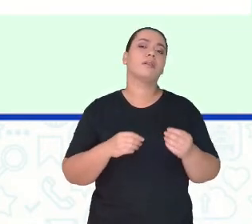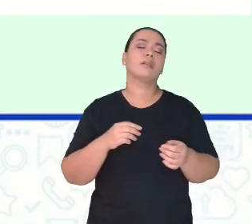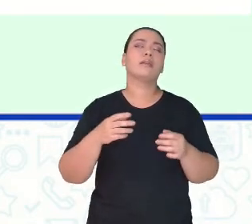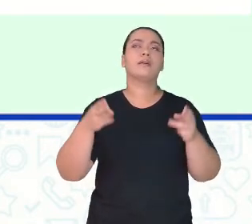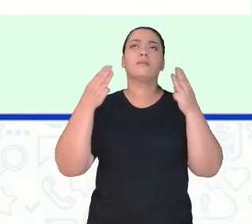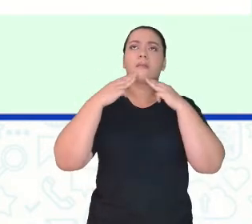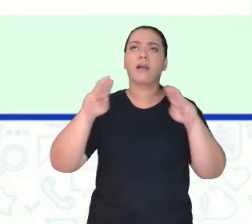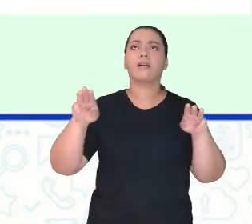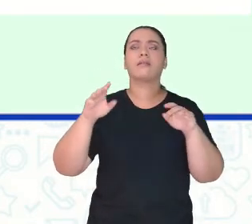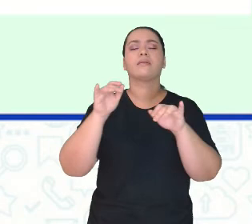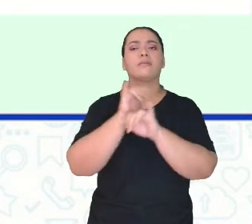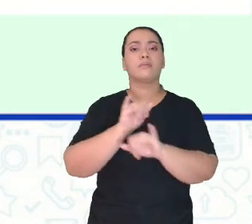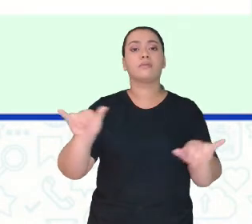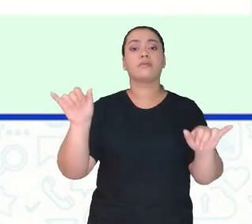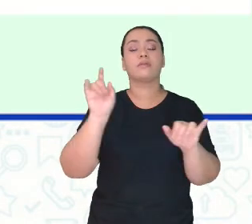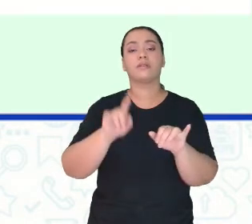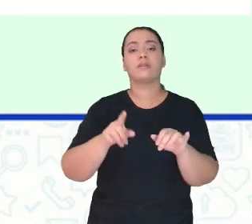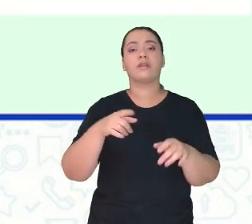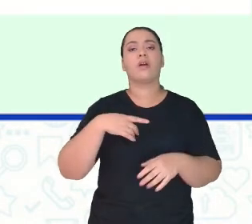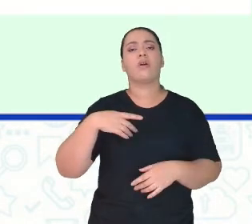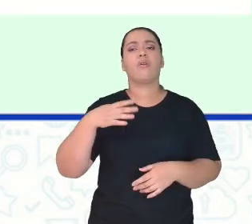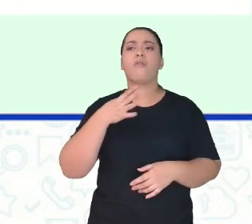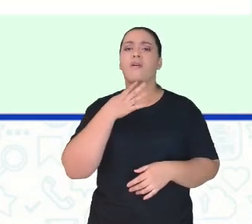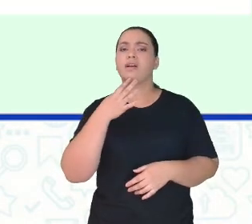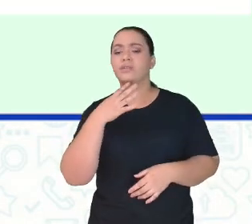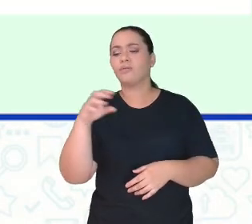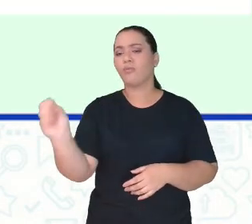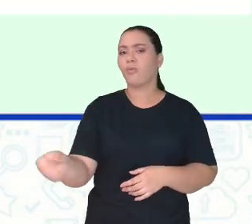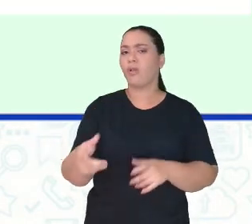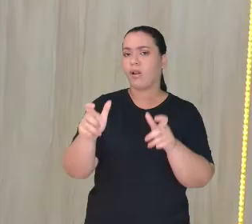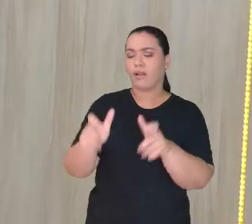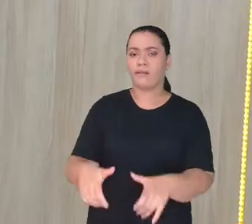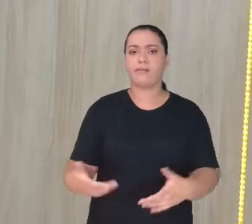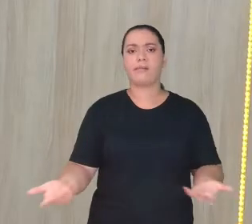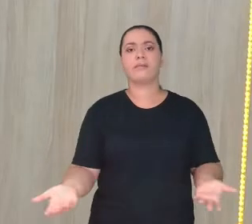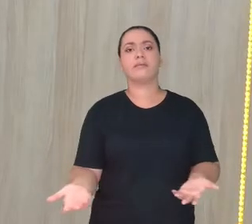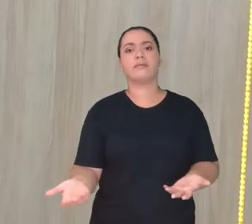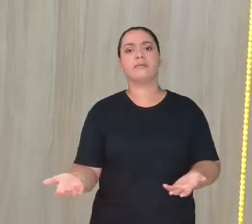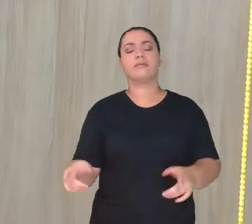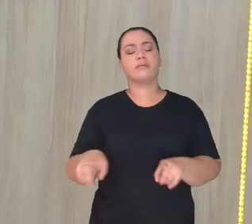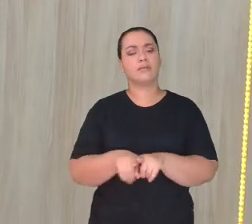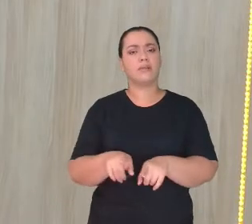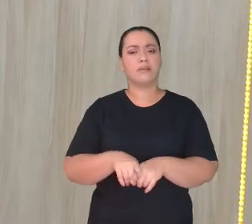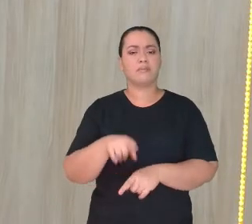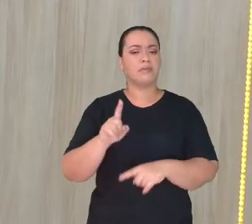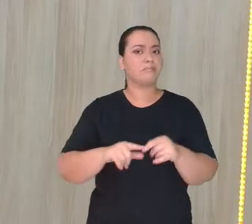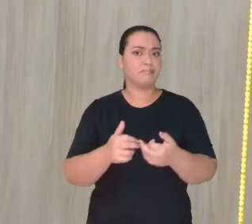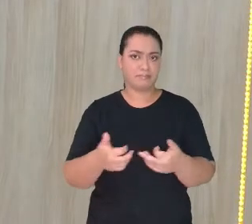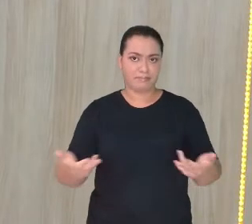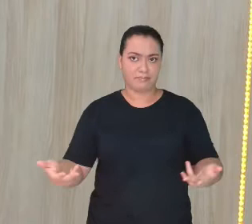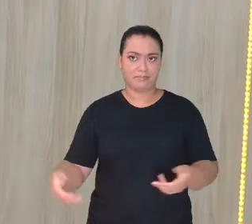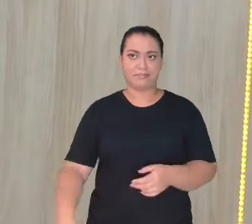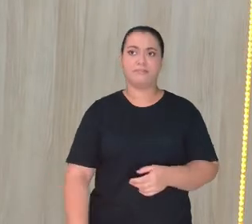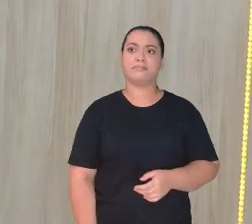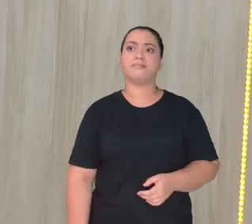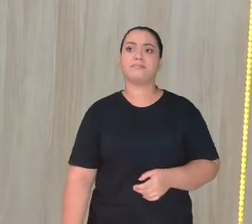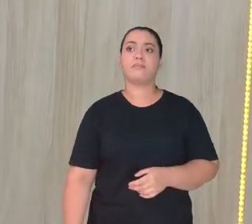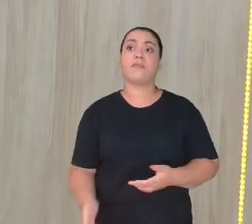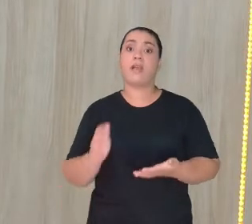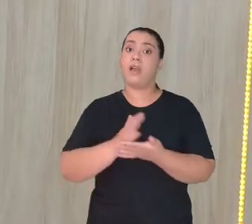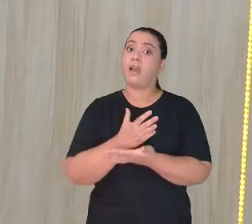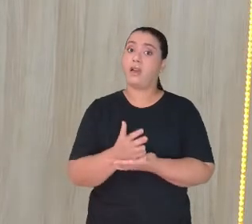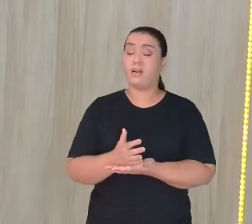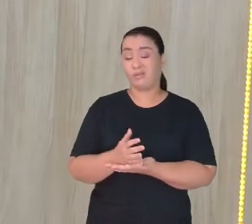de fazer as pessoas conhecerem um lugar novo, vender uma ideia, vender um lugar, um objeto, tá? Algumas